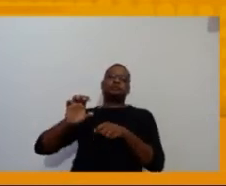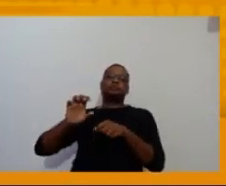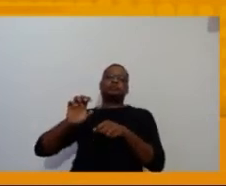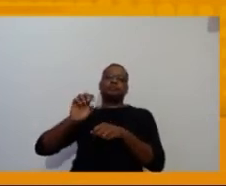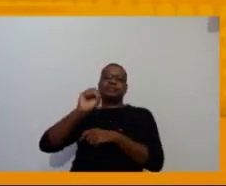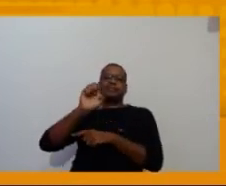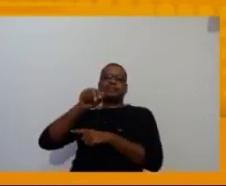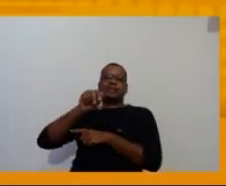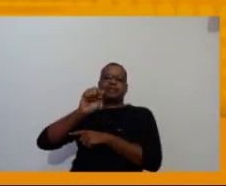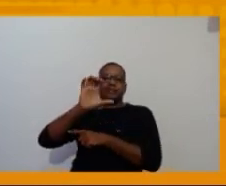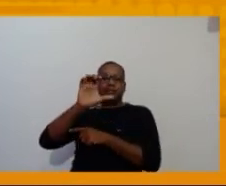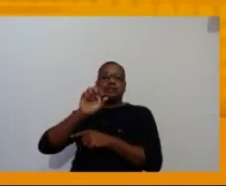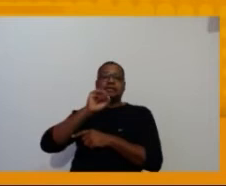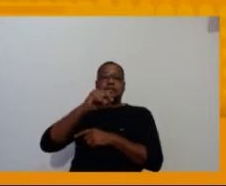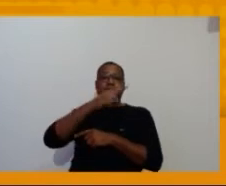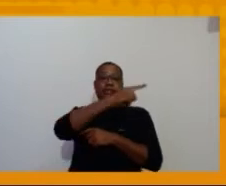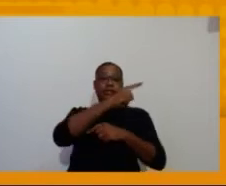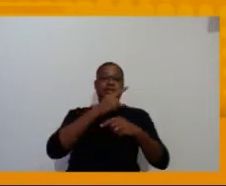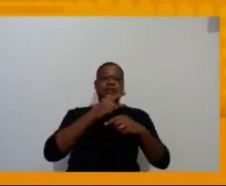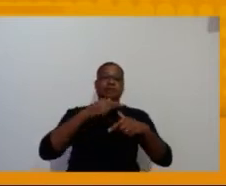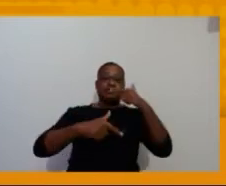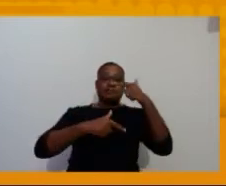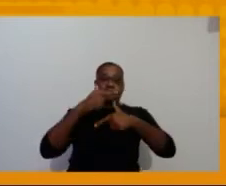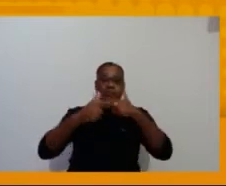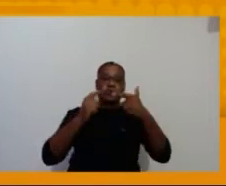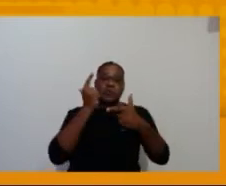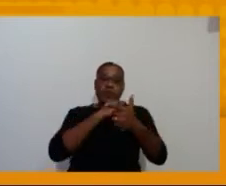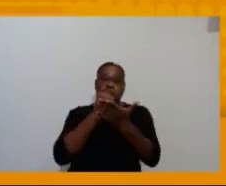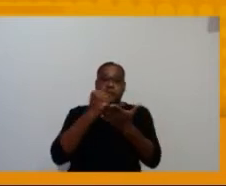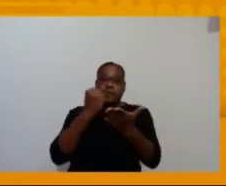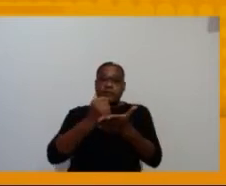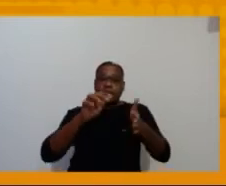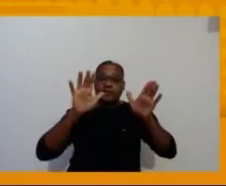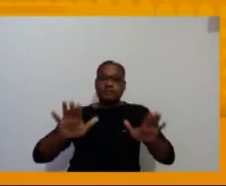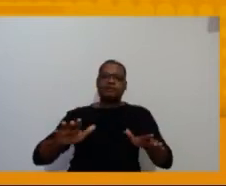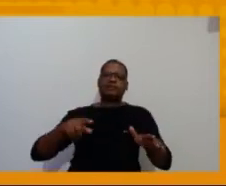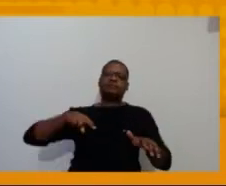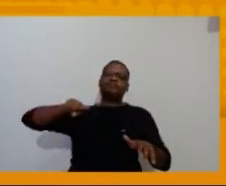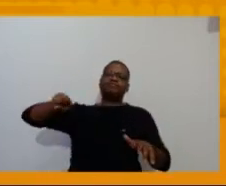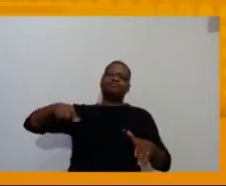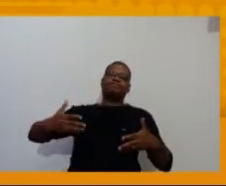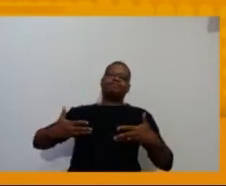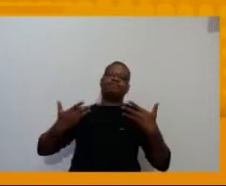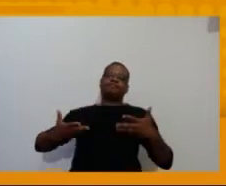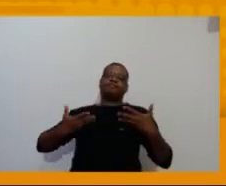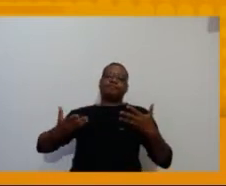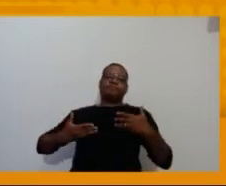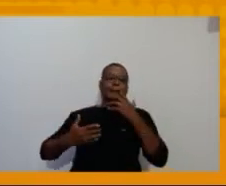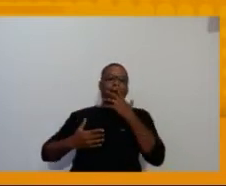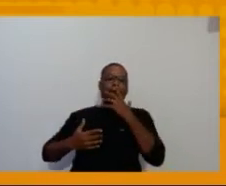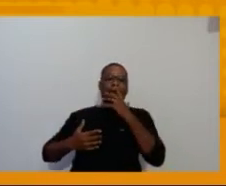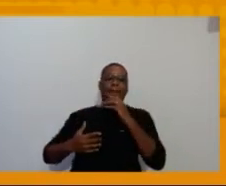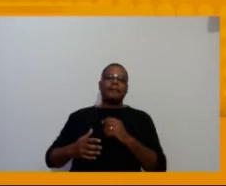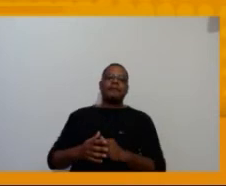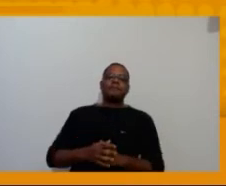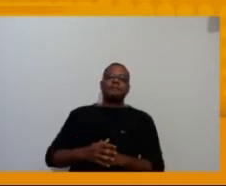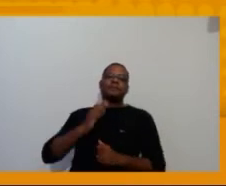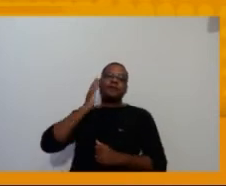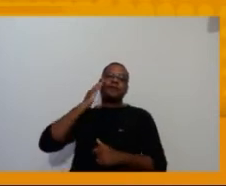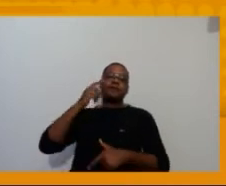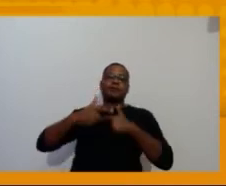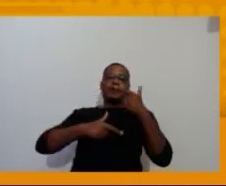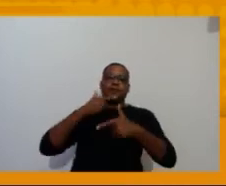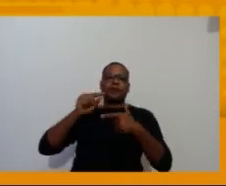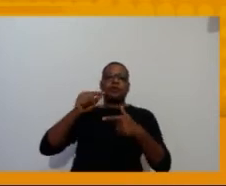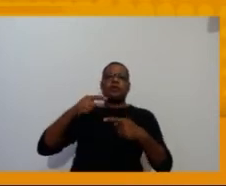é motivo de muita alegria. Isso é real, trabalhar em cima de uma política pública de forma séria e que